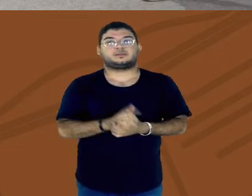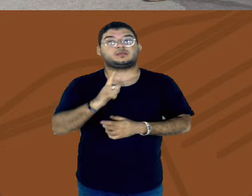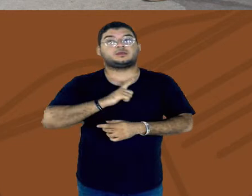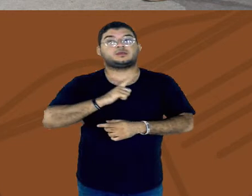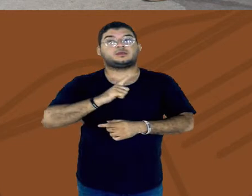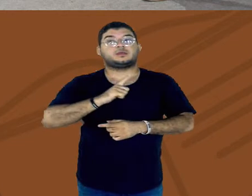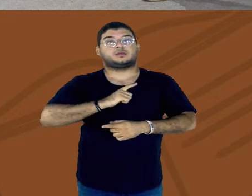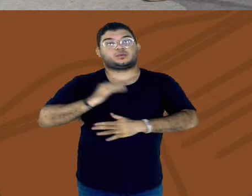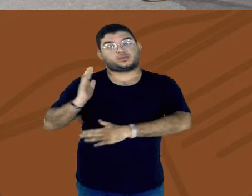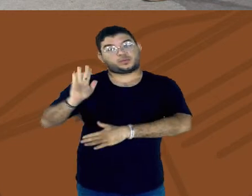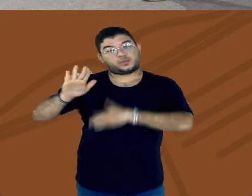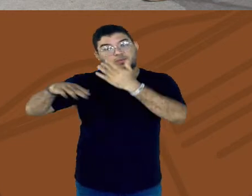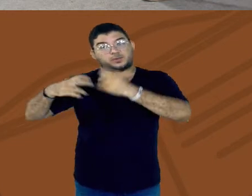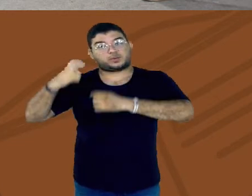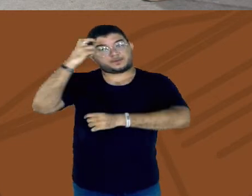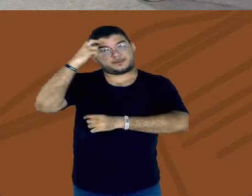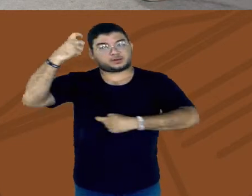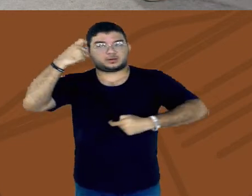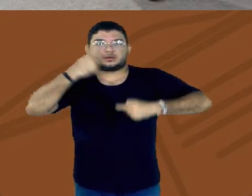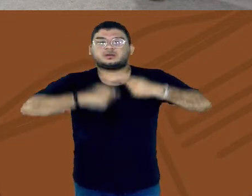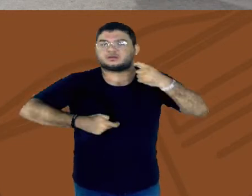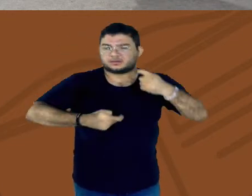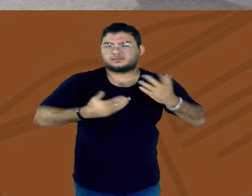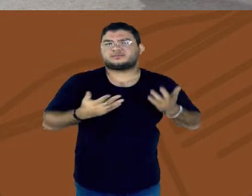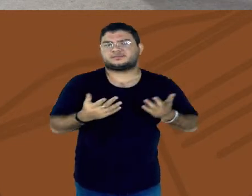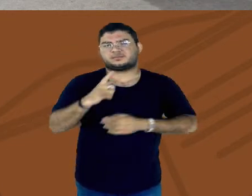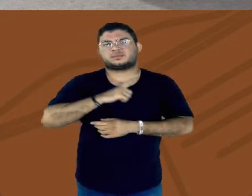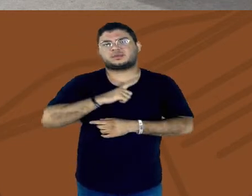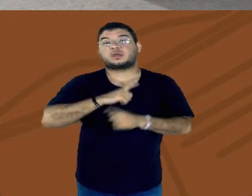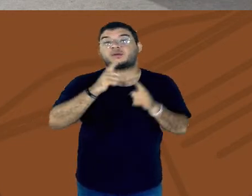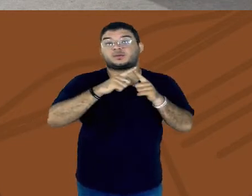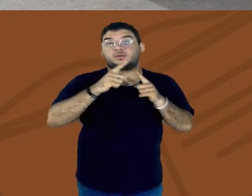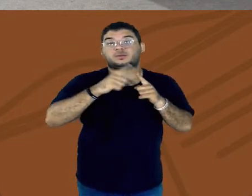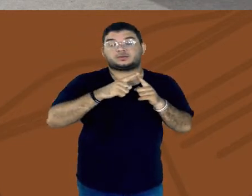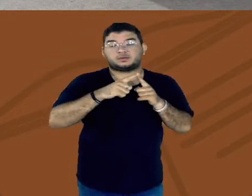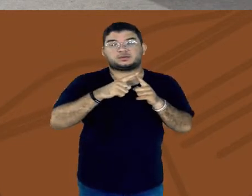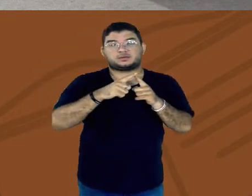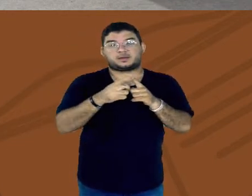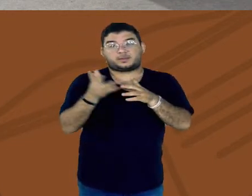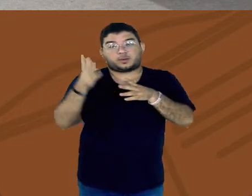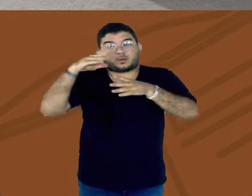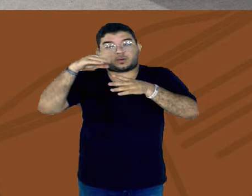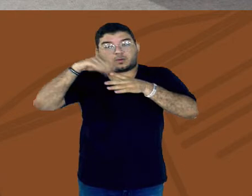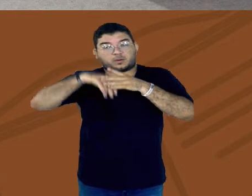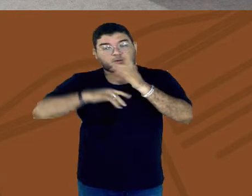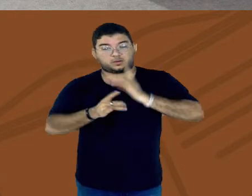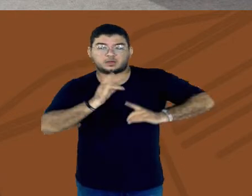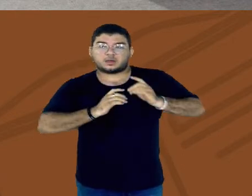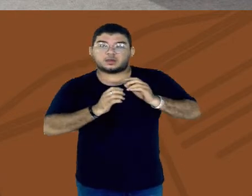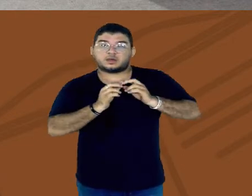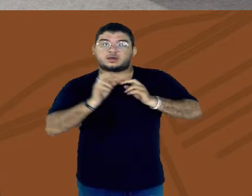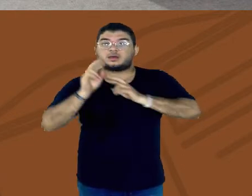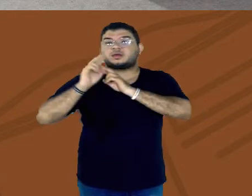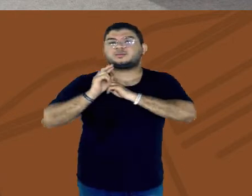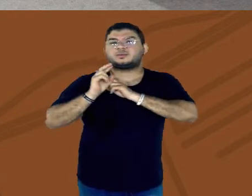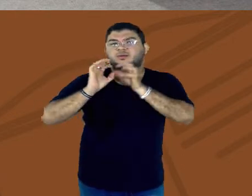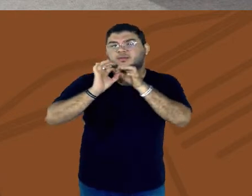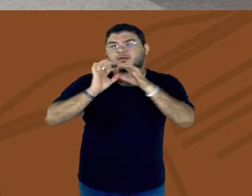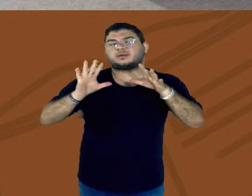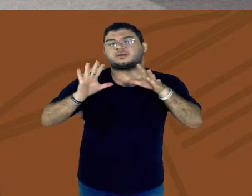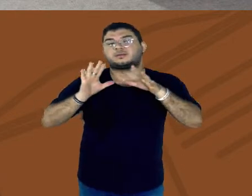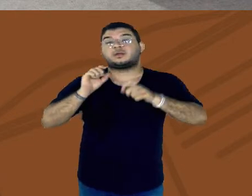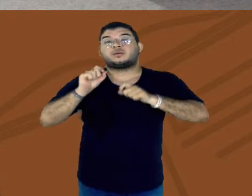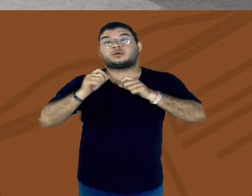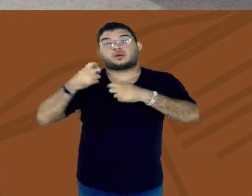desenvolvimento sexual. Existe um tipo de glândula endócrina que é responsável em liberar